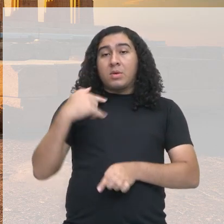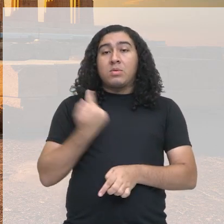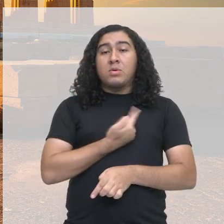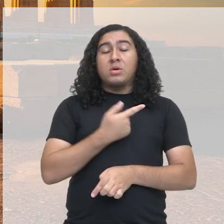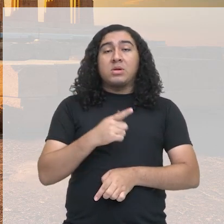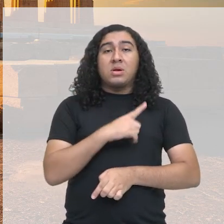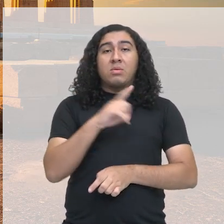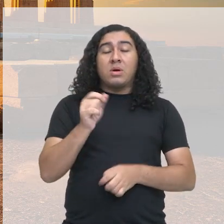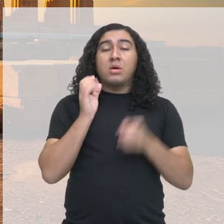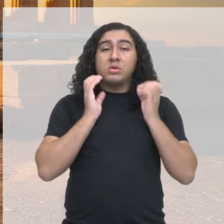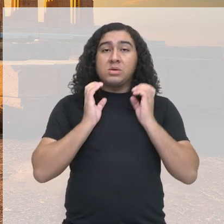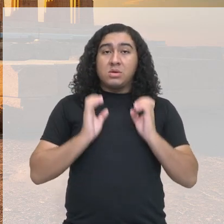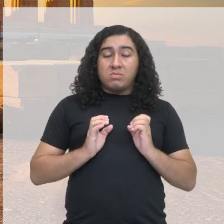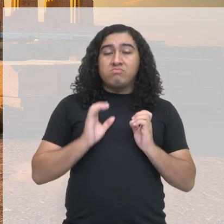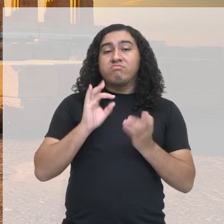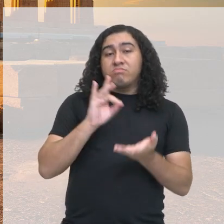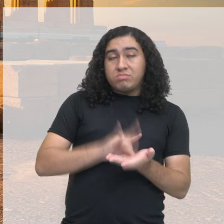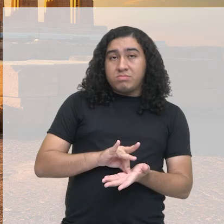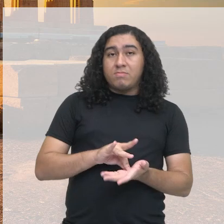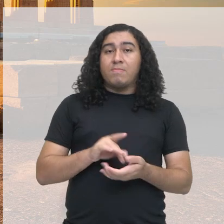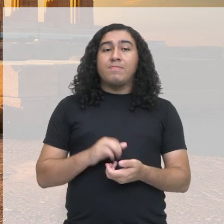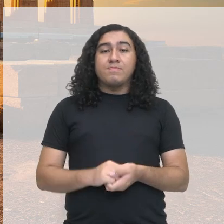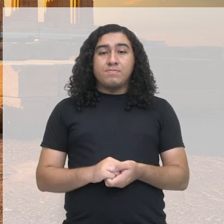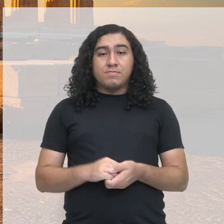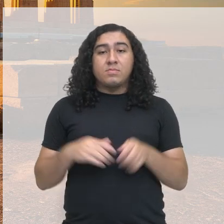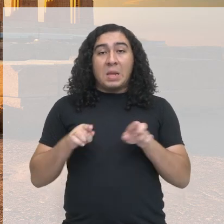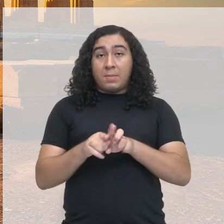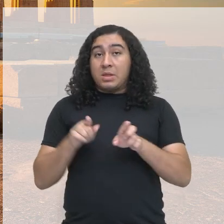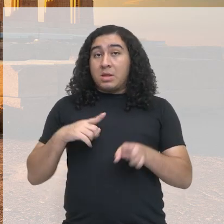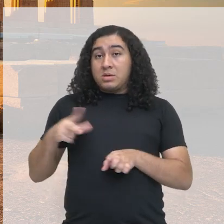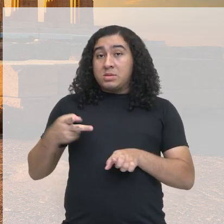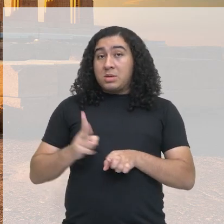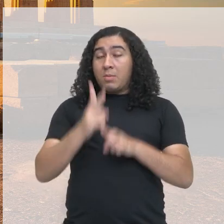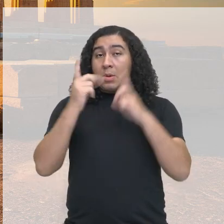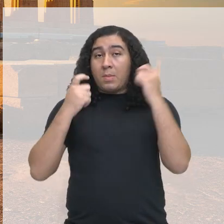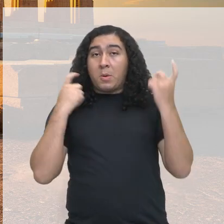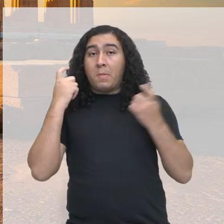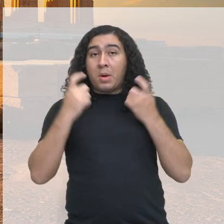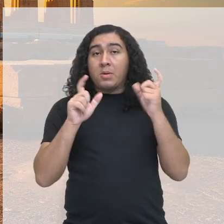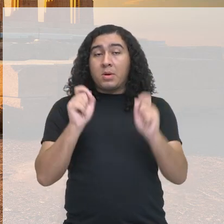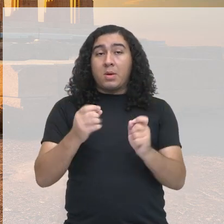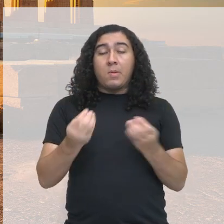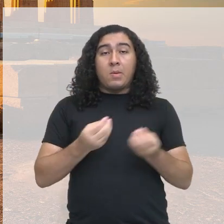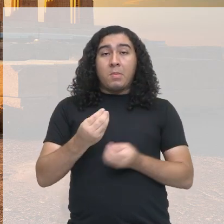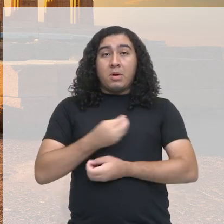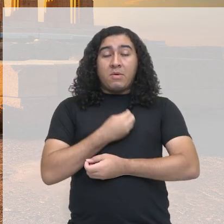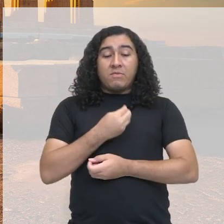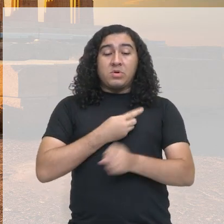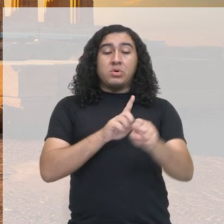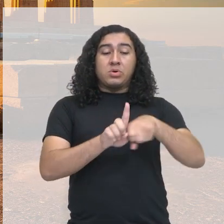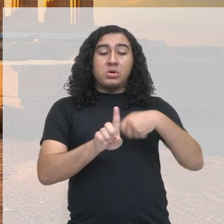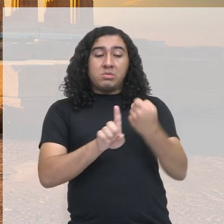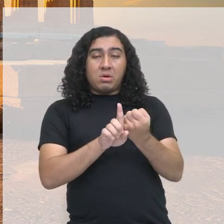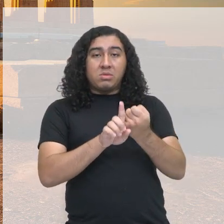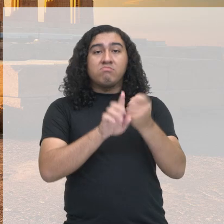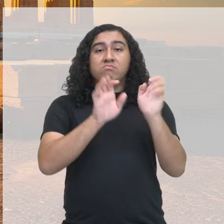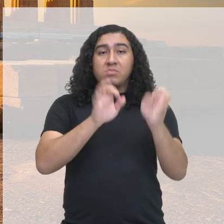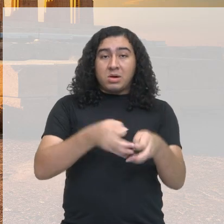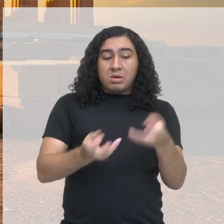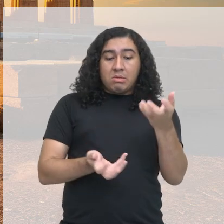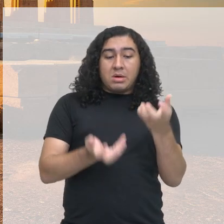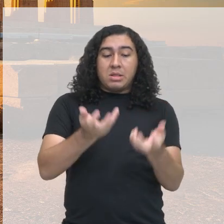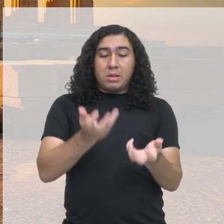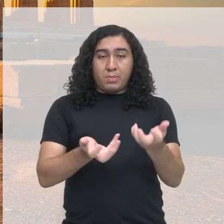cidadão efetivo, aquele cidadão que realmente está preocupado com o bem-estar, com o bem comum da sociedade como um